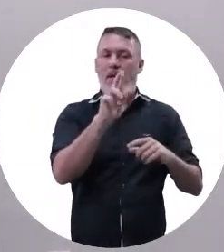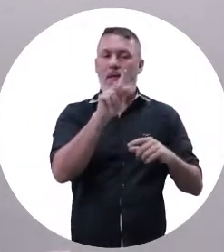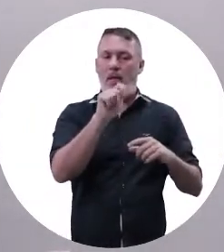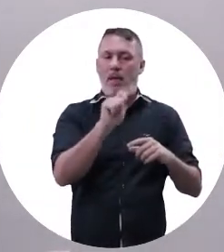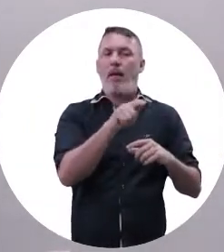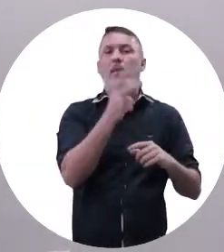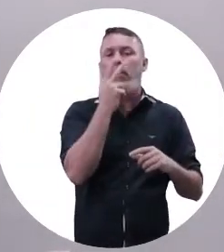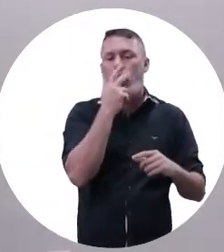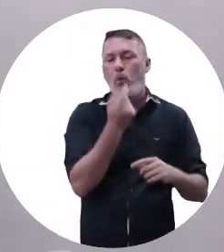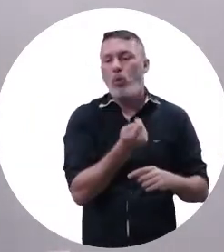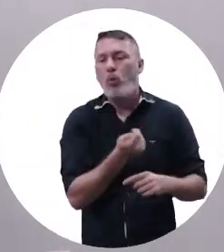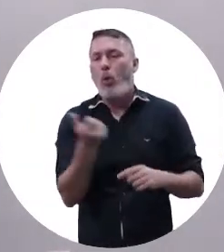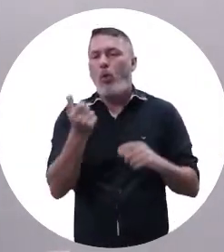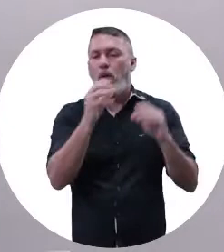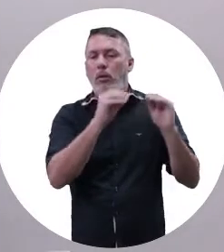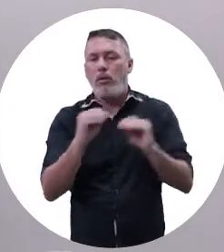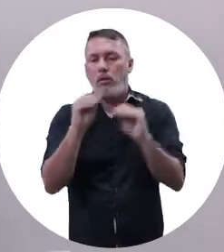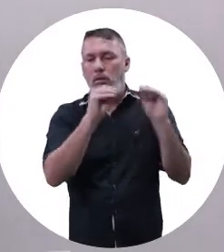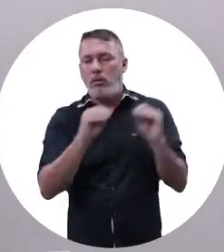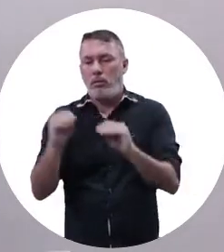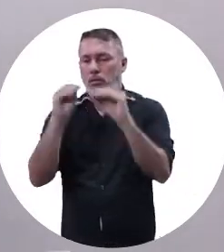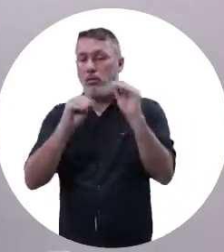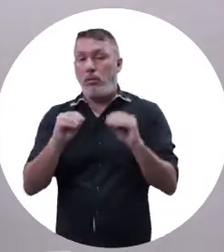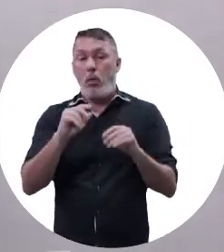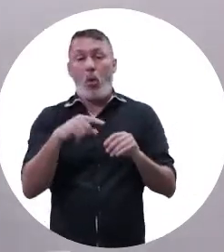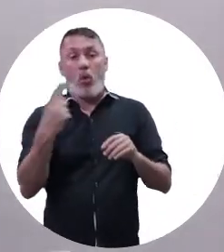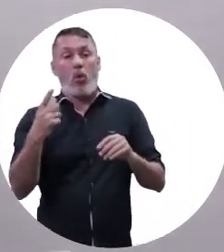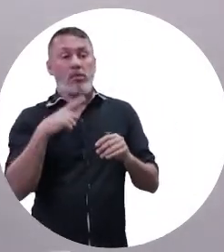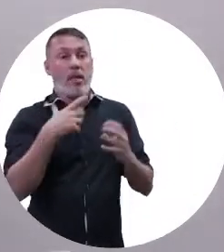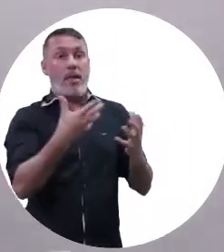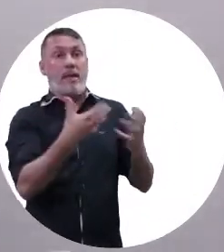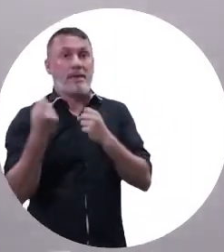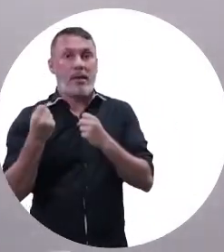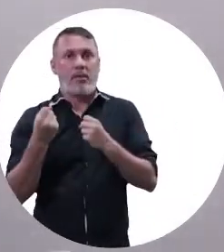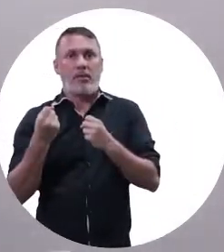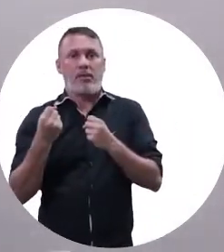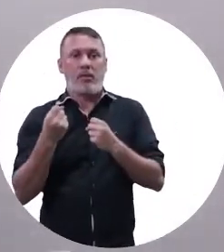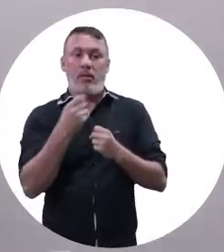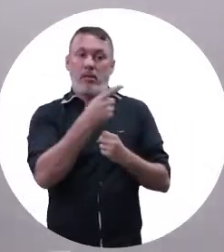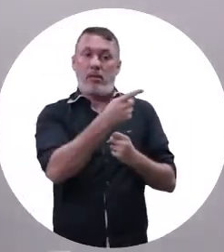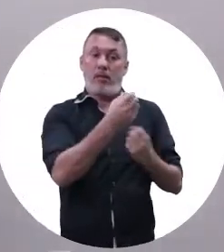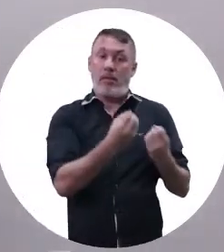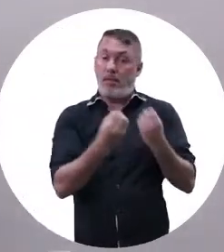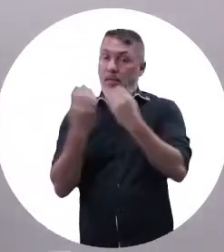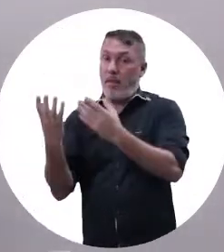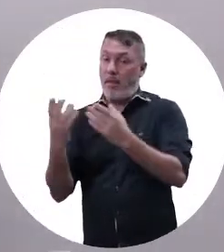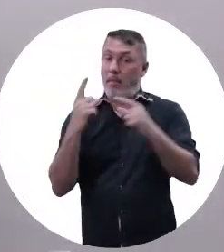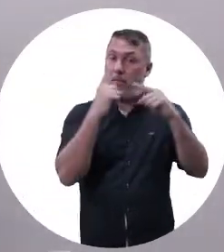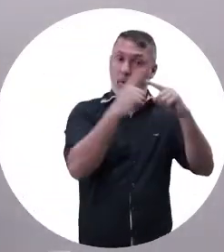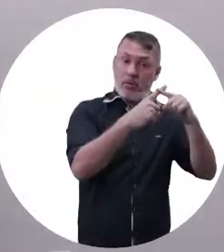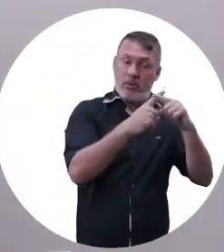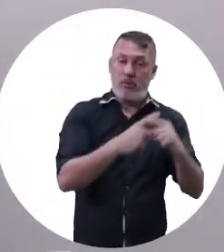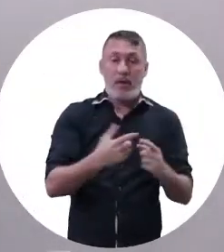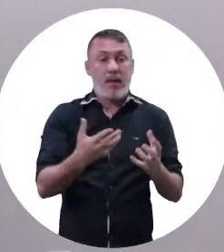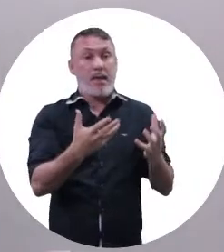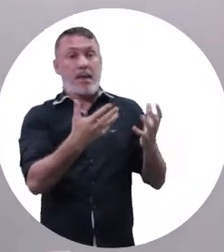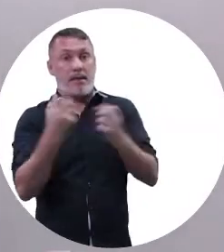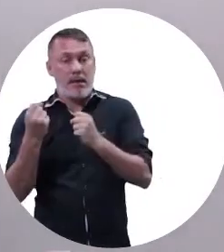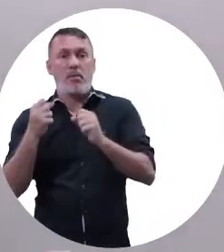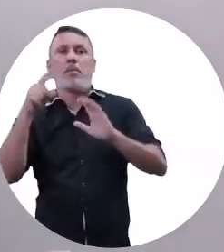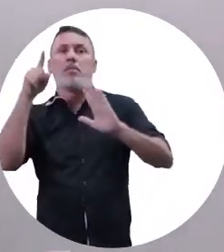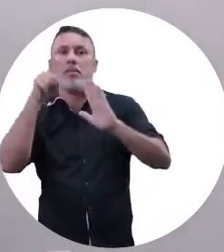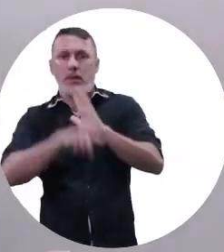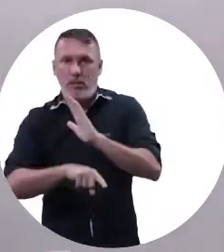Ok? Vai doar elétrons e o outro vai receber elétrons. Recebeu elétrons, carga negativa.